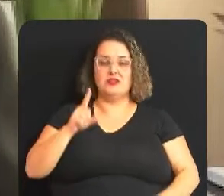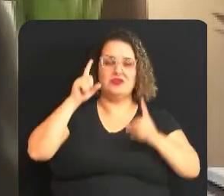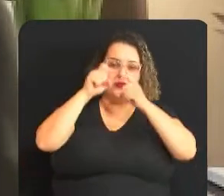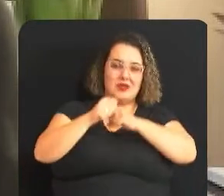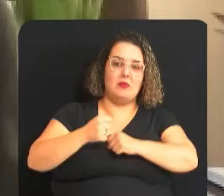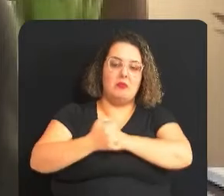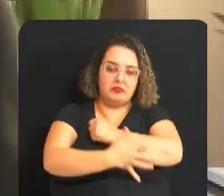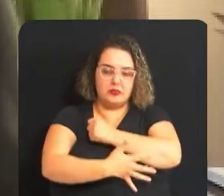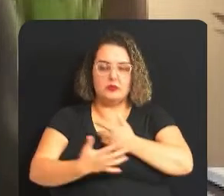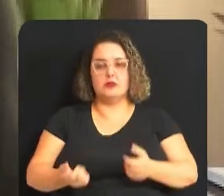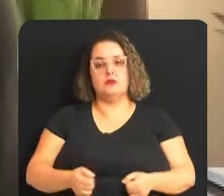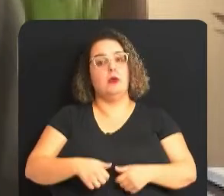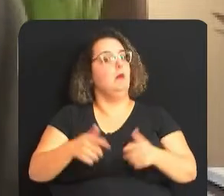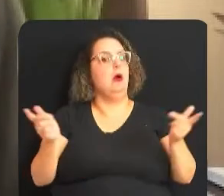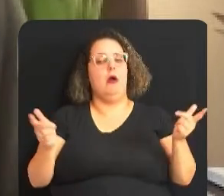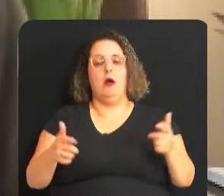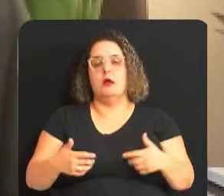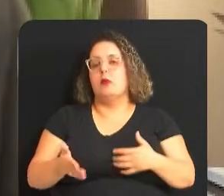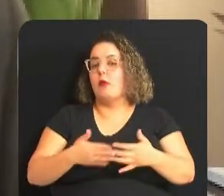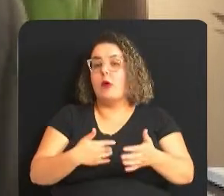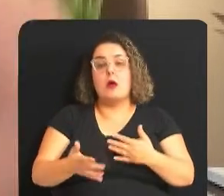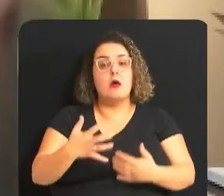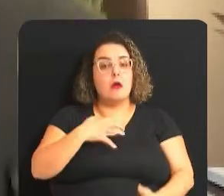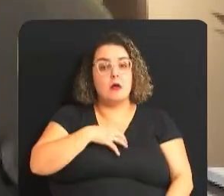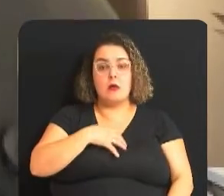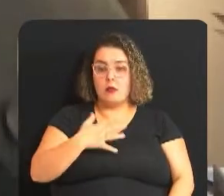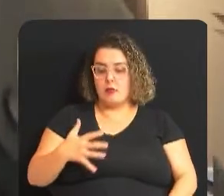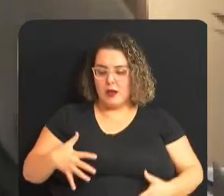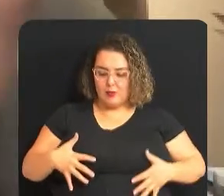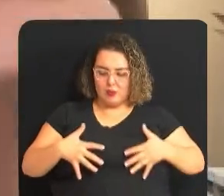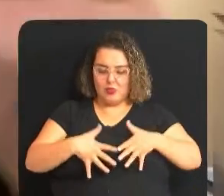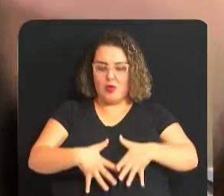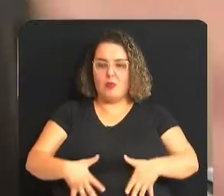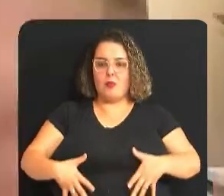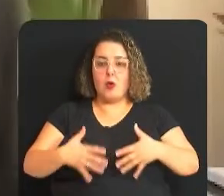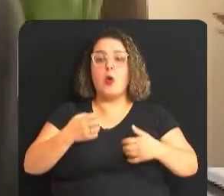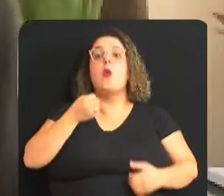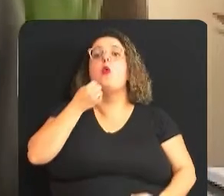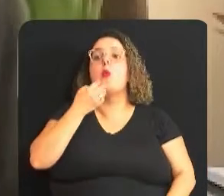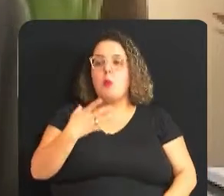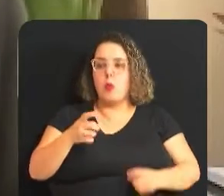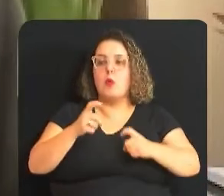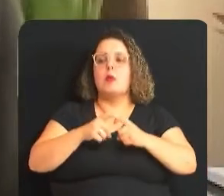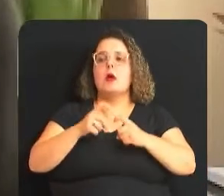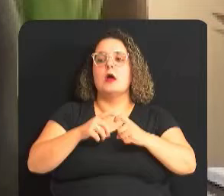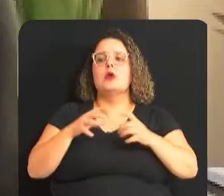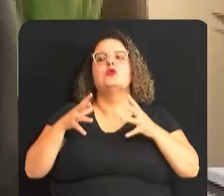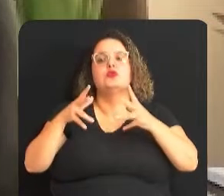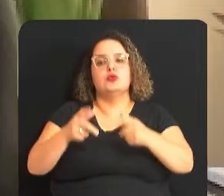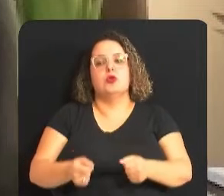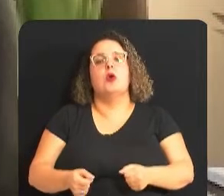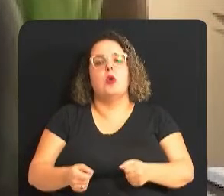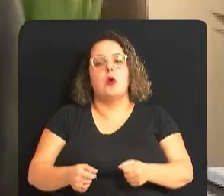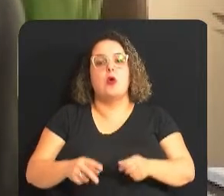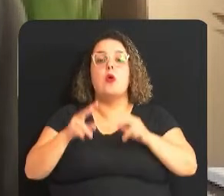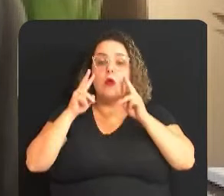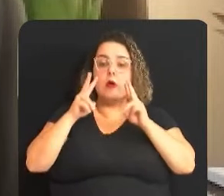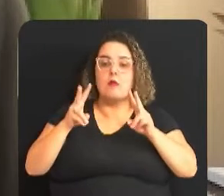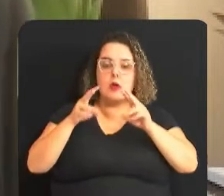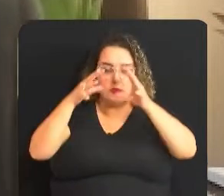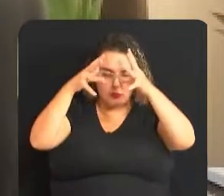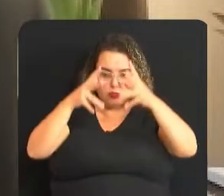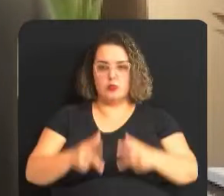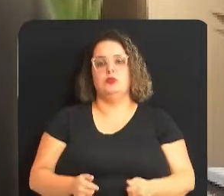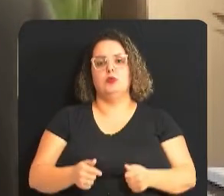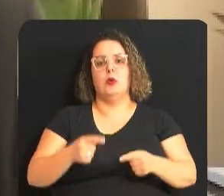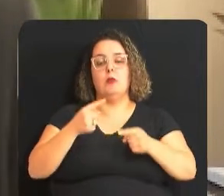evacuando demais, qualquer sintoma abdominal, procure o bom clínico geral, o médico que vai ver você de ponta a ponta. Por quê?